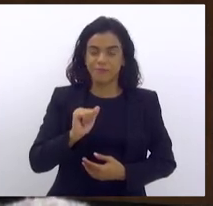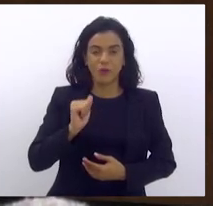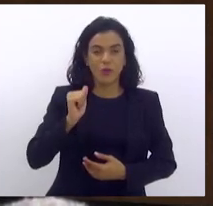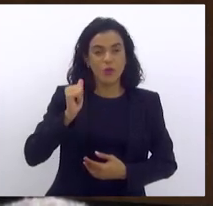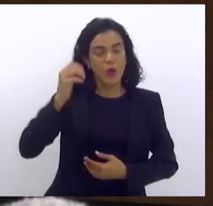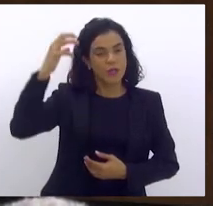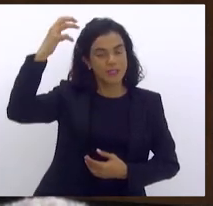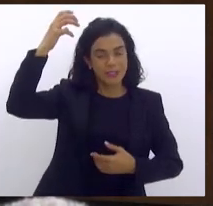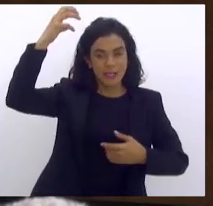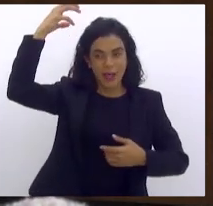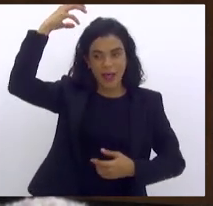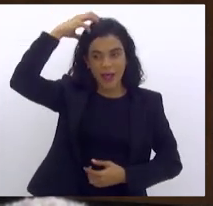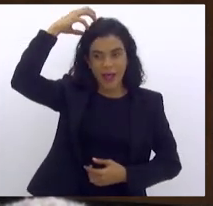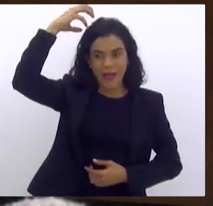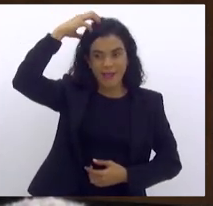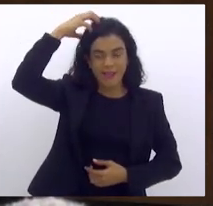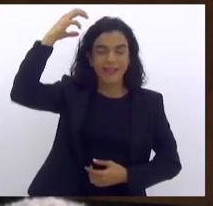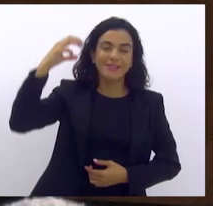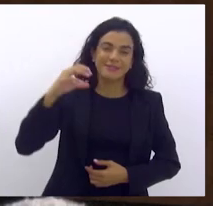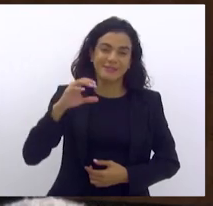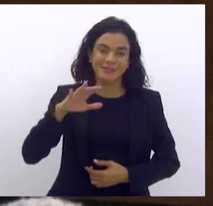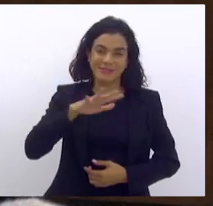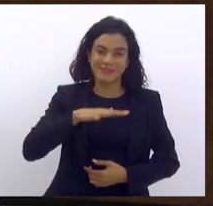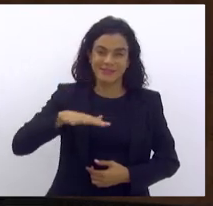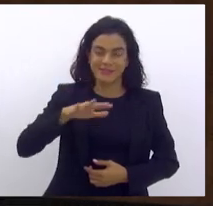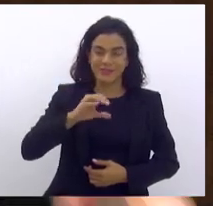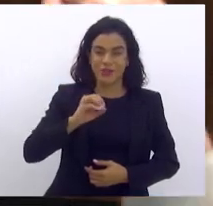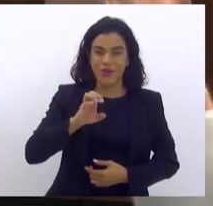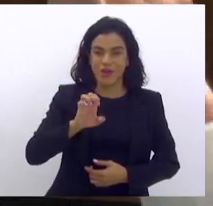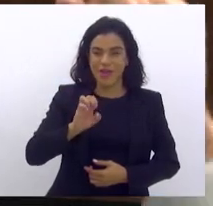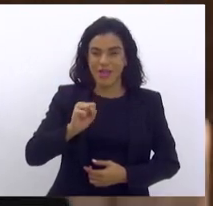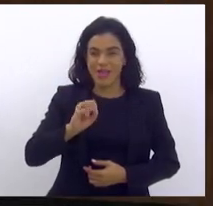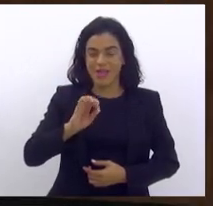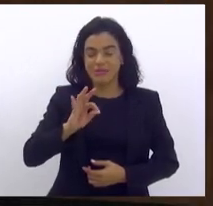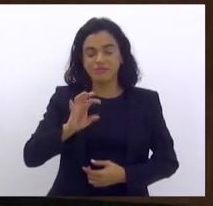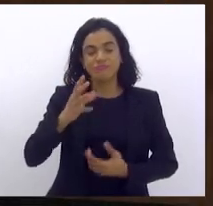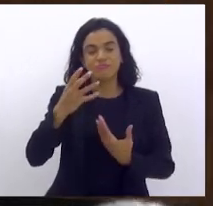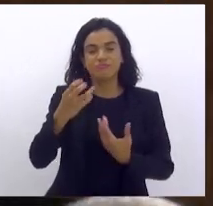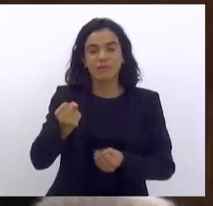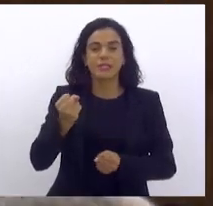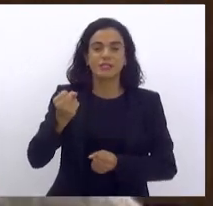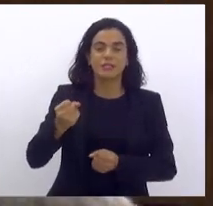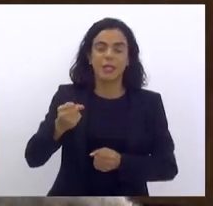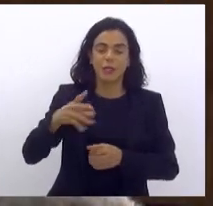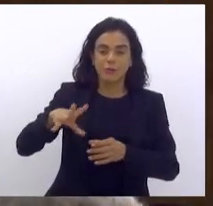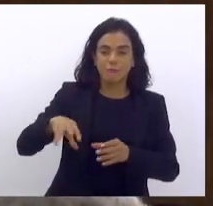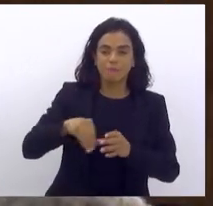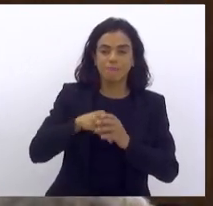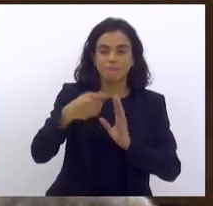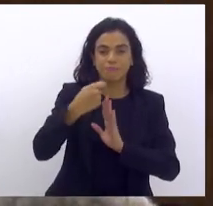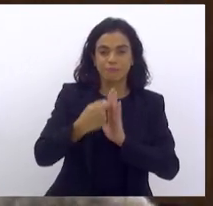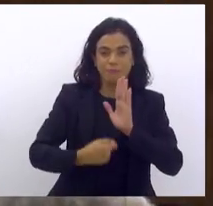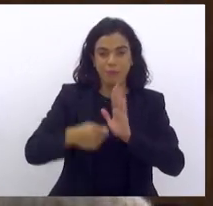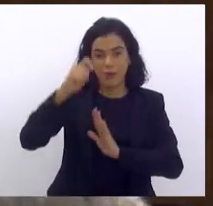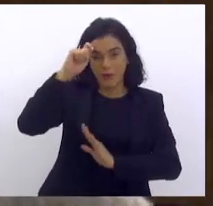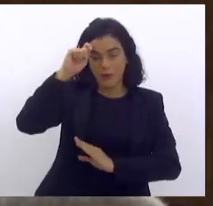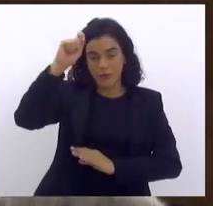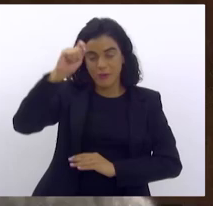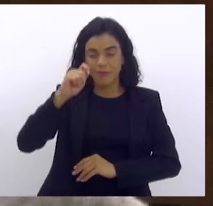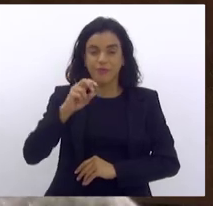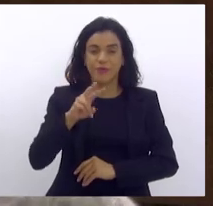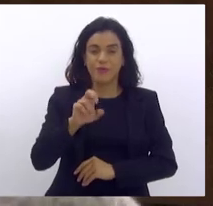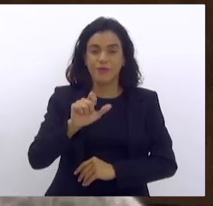concordo, aceito o pedido de coautoria e também concedo com a autoria ao deputado